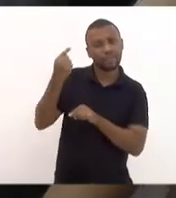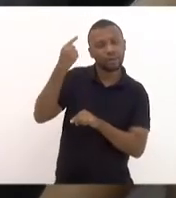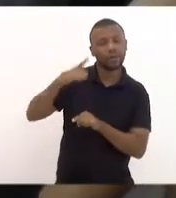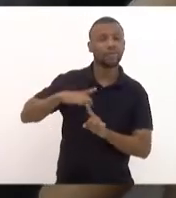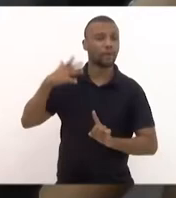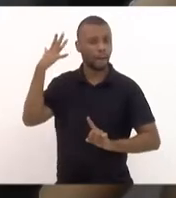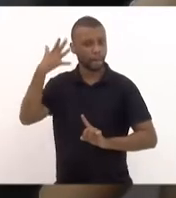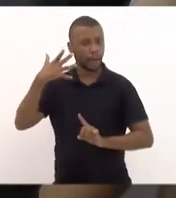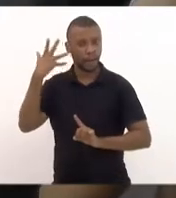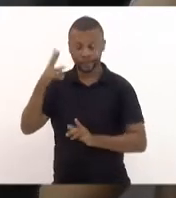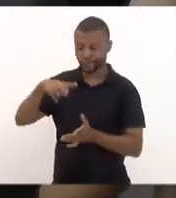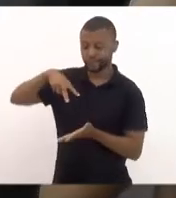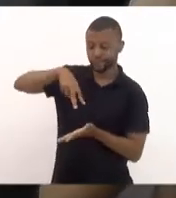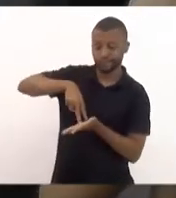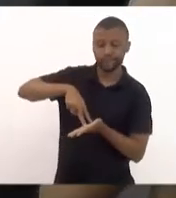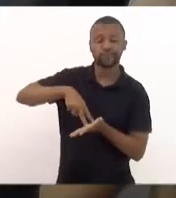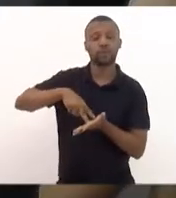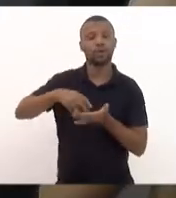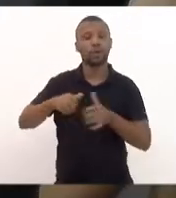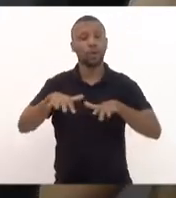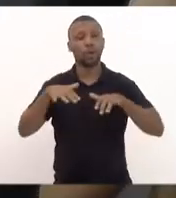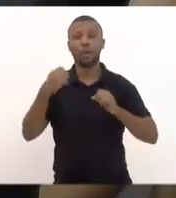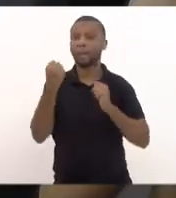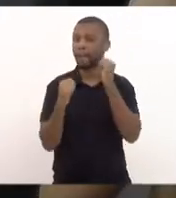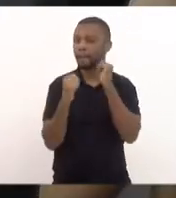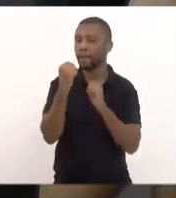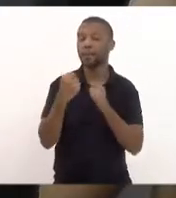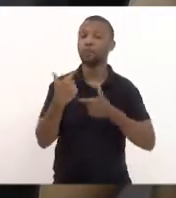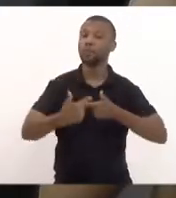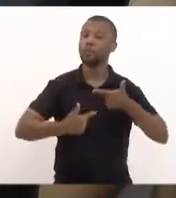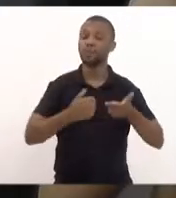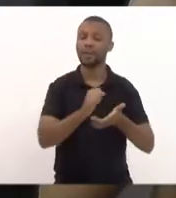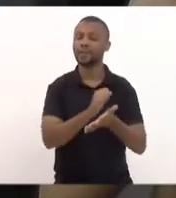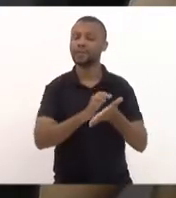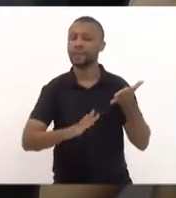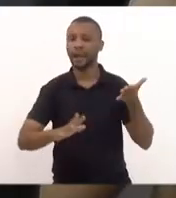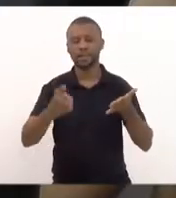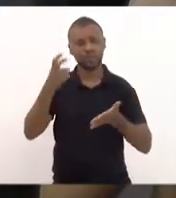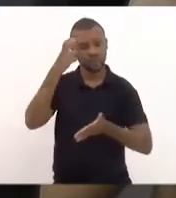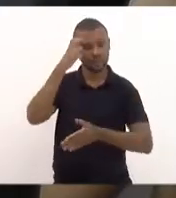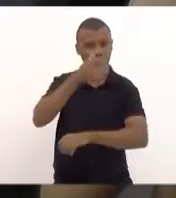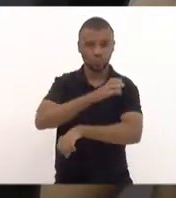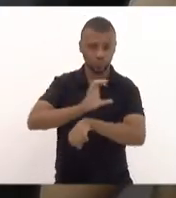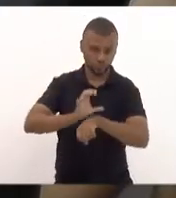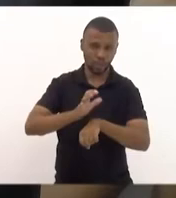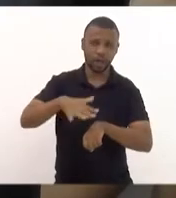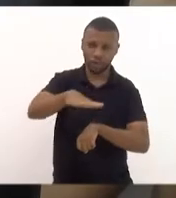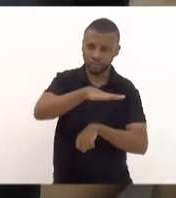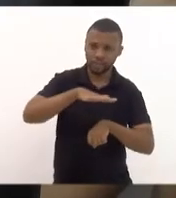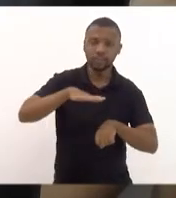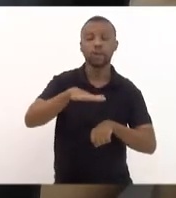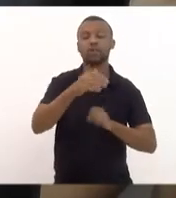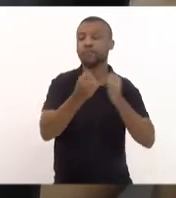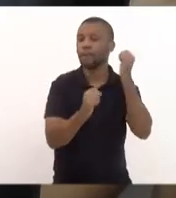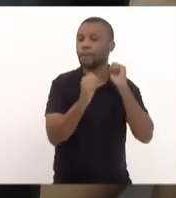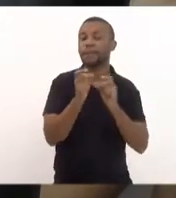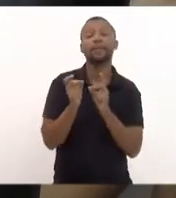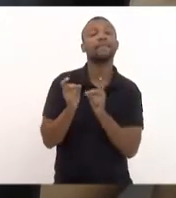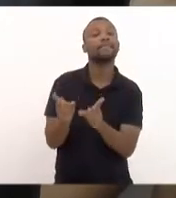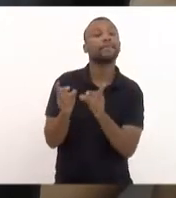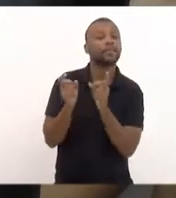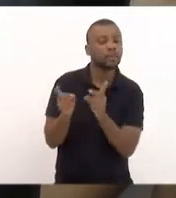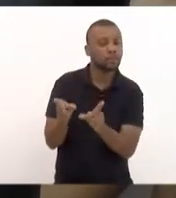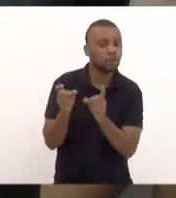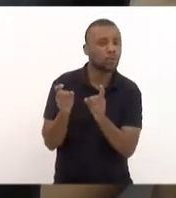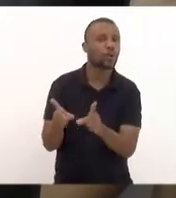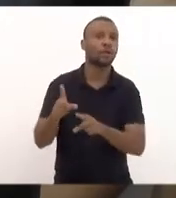empresa, essas atividades de final de ano, uma grande empresa vendedora de material de construção no Rio de Janeiro me convidou para uma